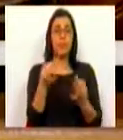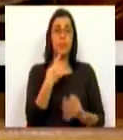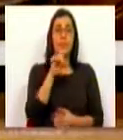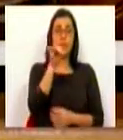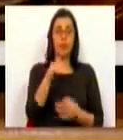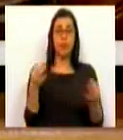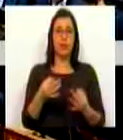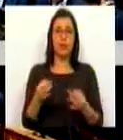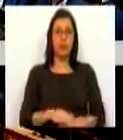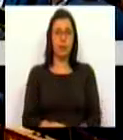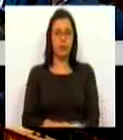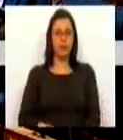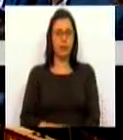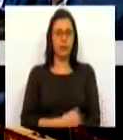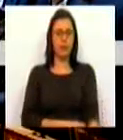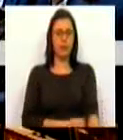Após pergunta